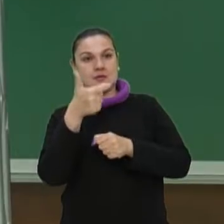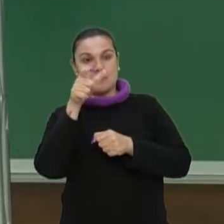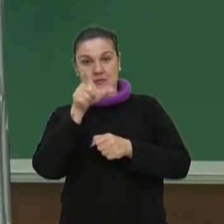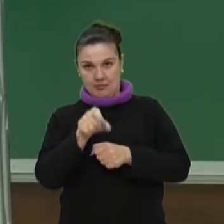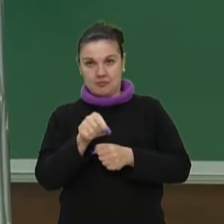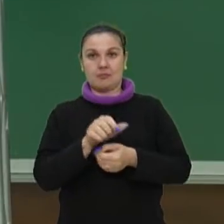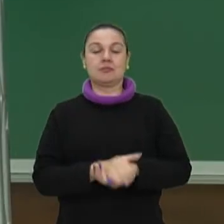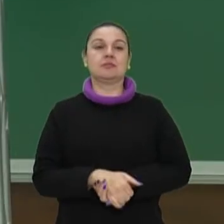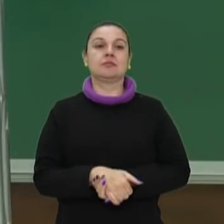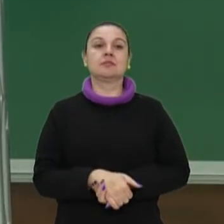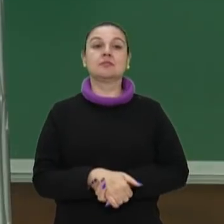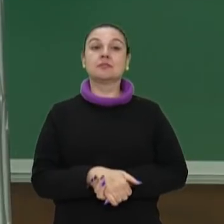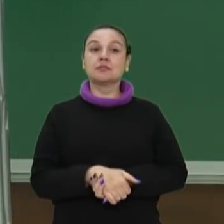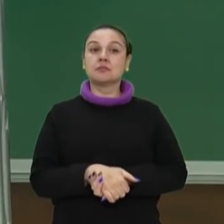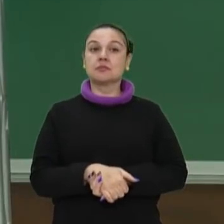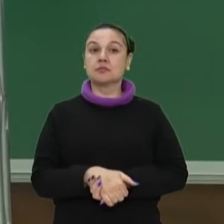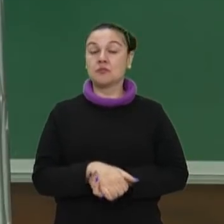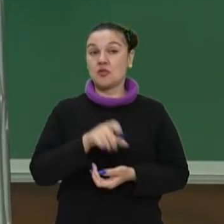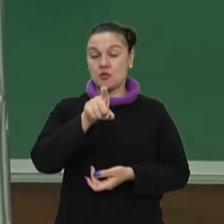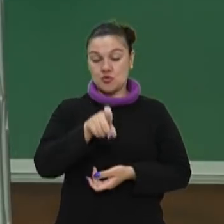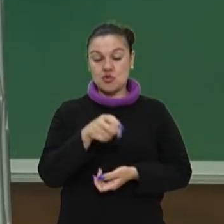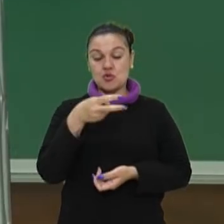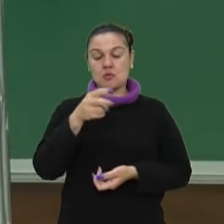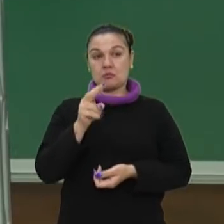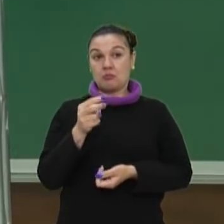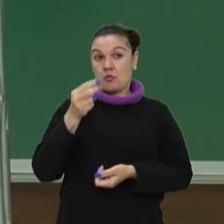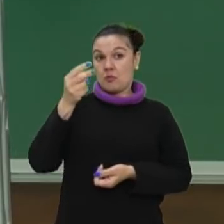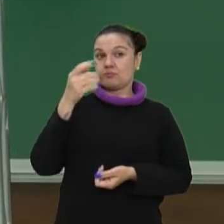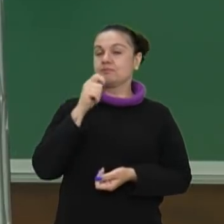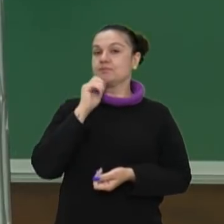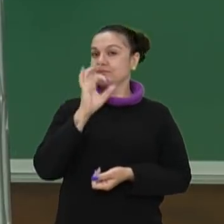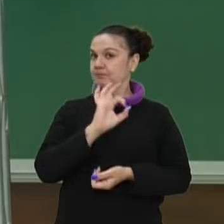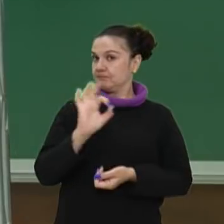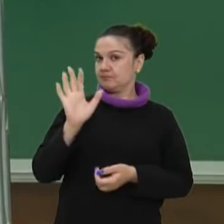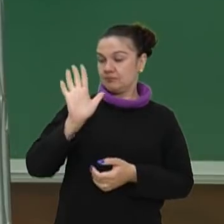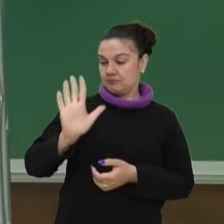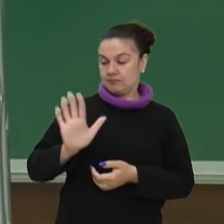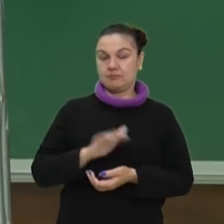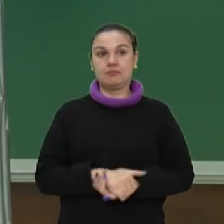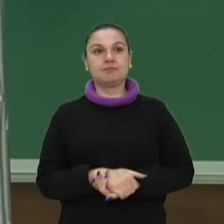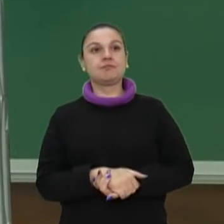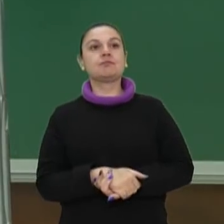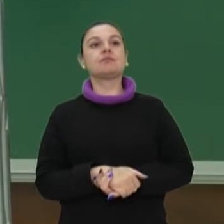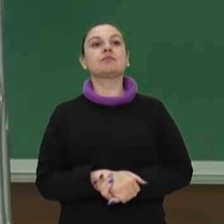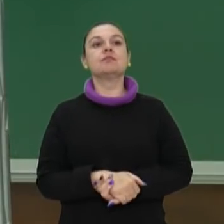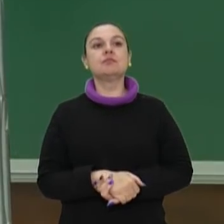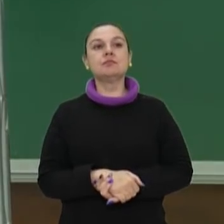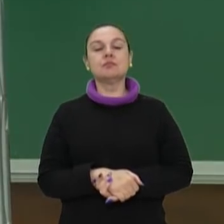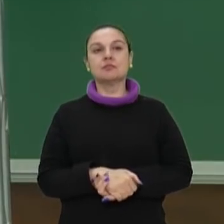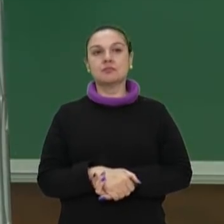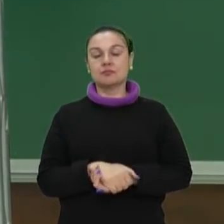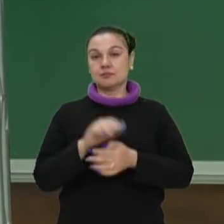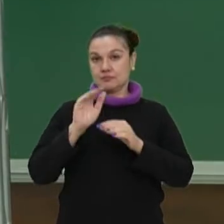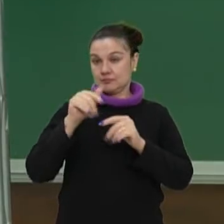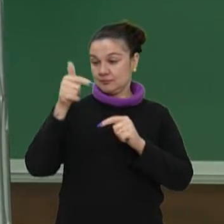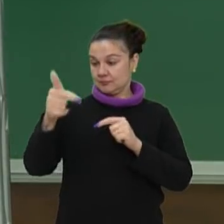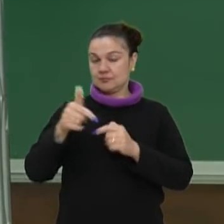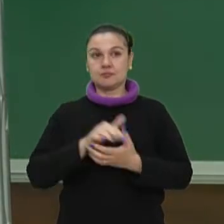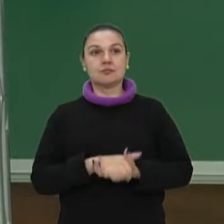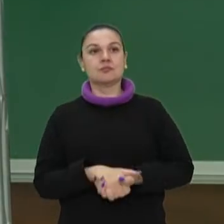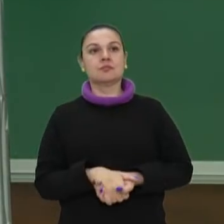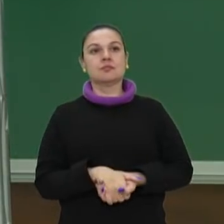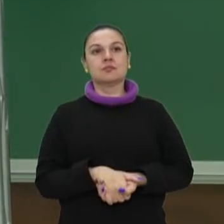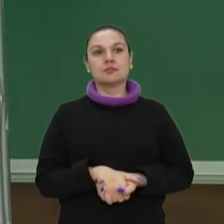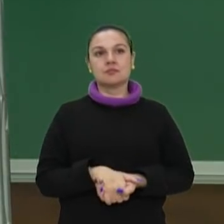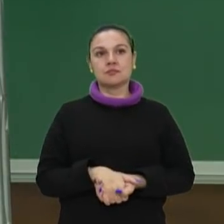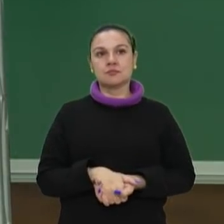10. Ok? E o x2 ao quadrado, como não sei o valor de x2, deixa aí x2 mesmo. Levando isso para o próximo slide,